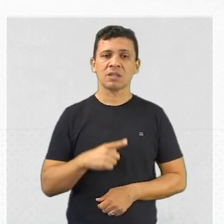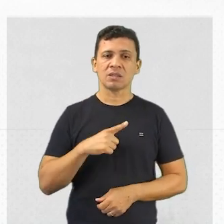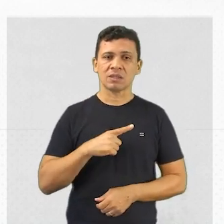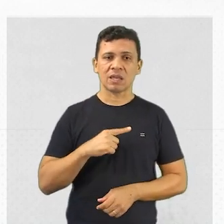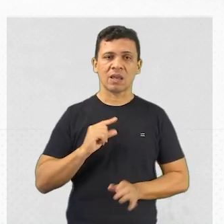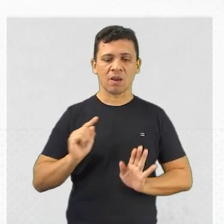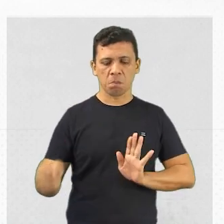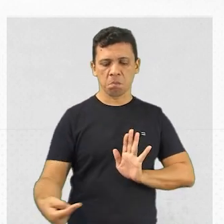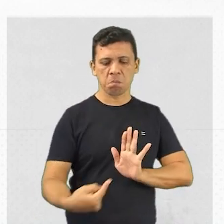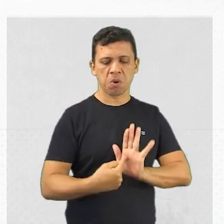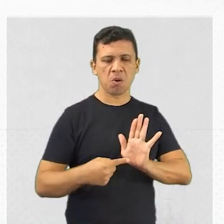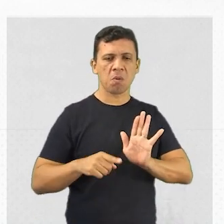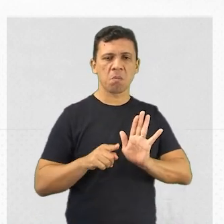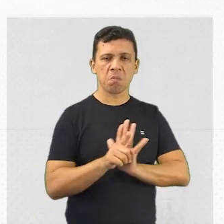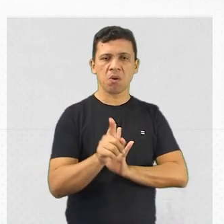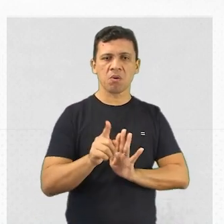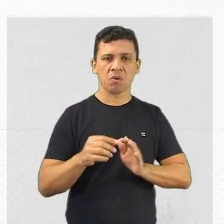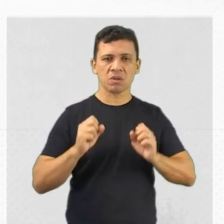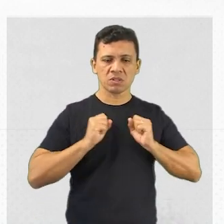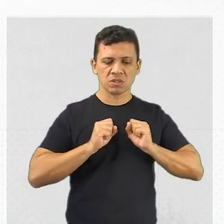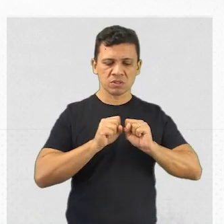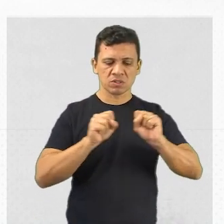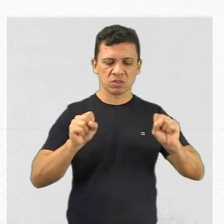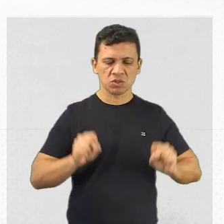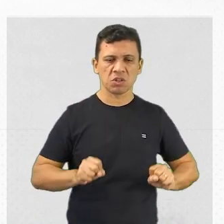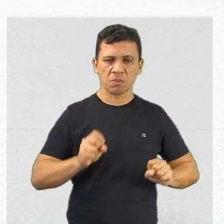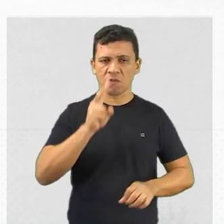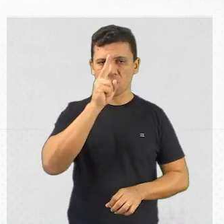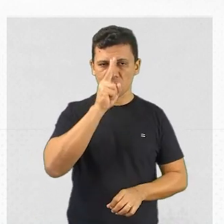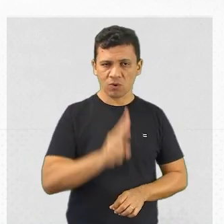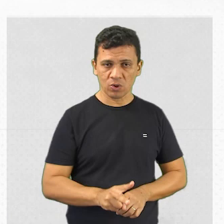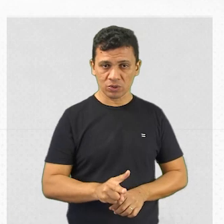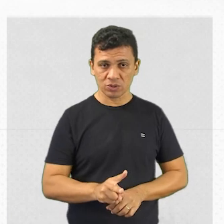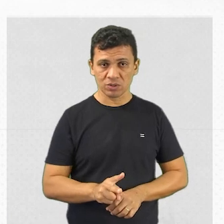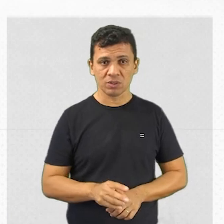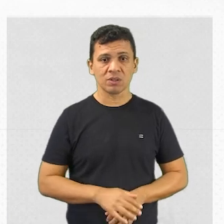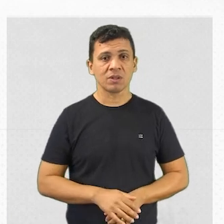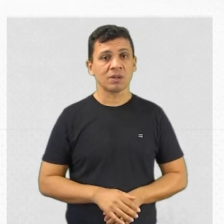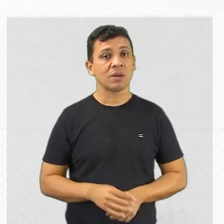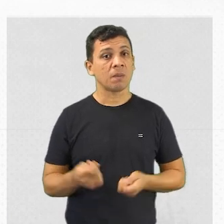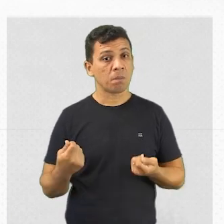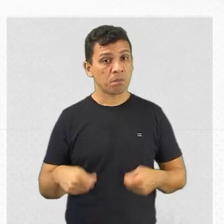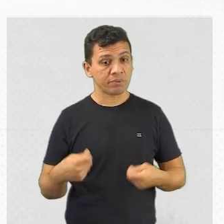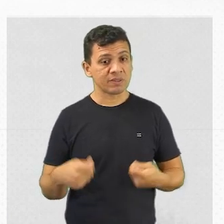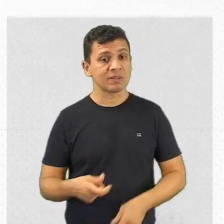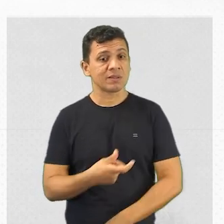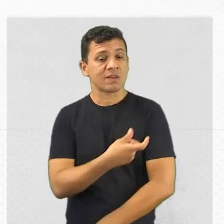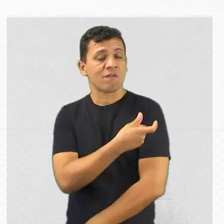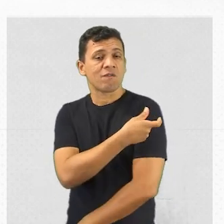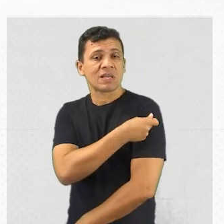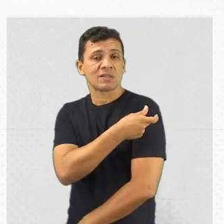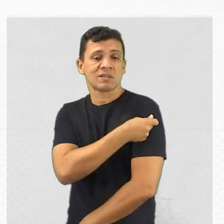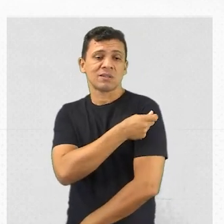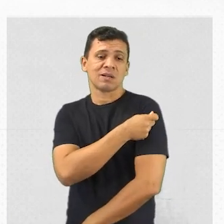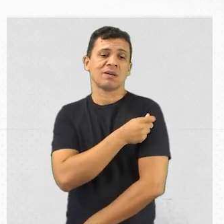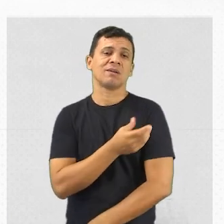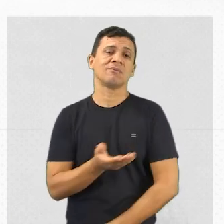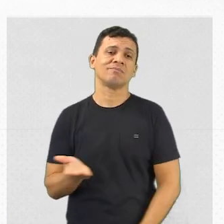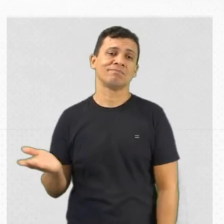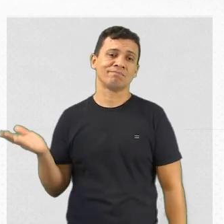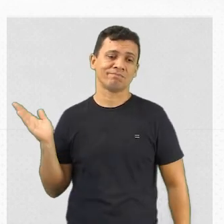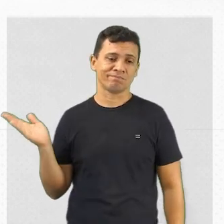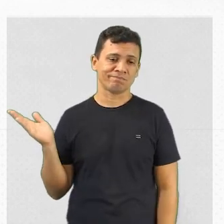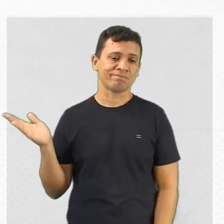imune forte, né, o nosso sistema imune ativo, a gente precisa, pessoal, se vacinar, como eu falei desde o começo da nossa aula de hoje,